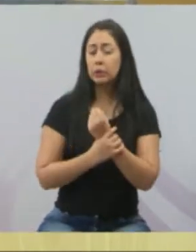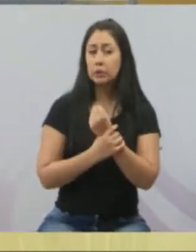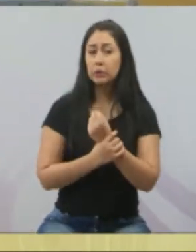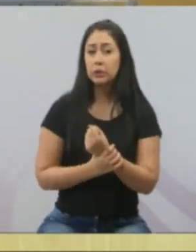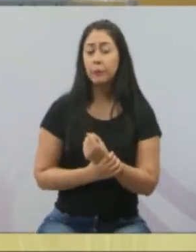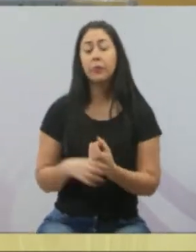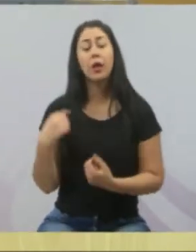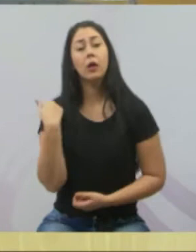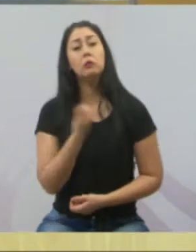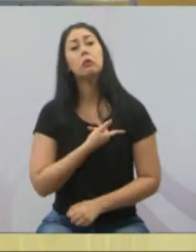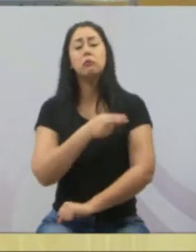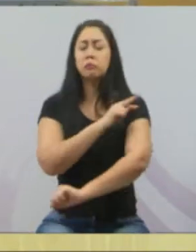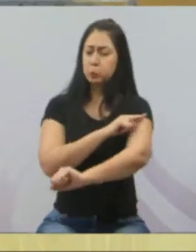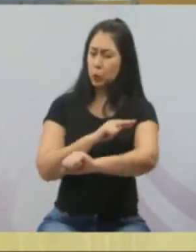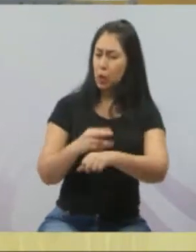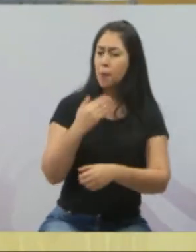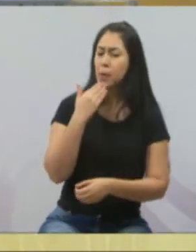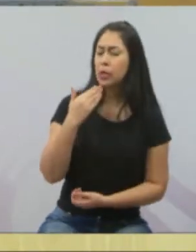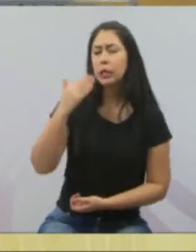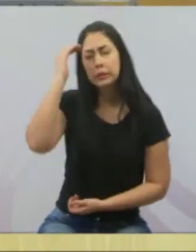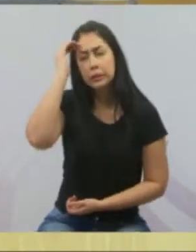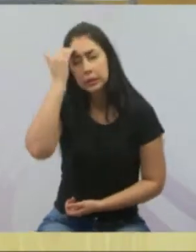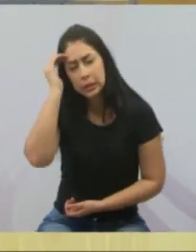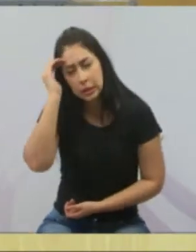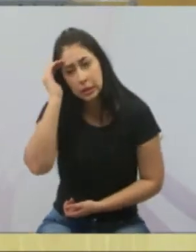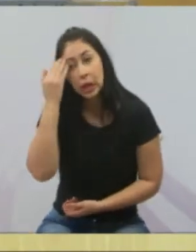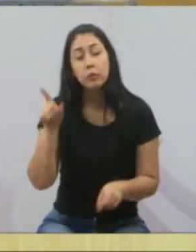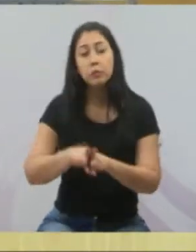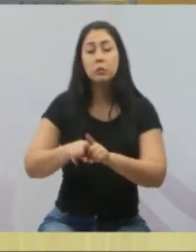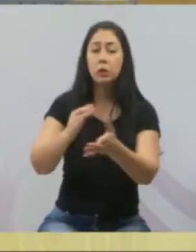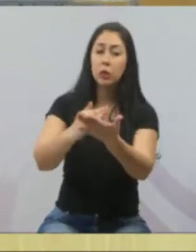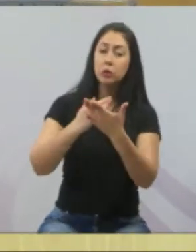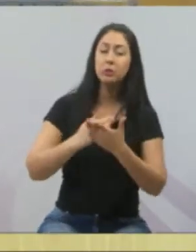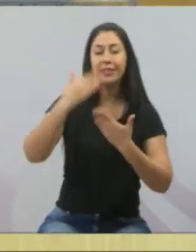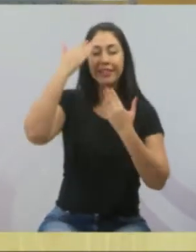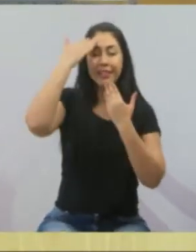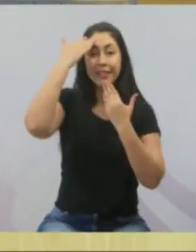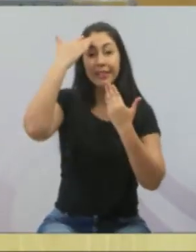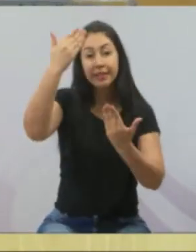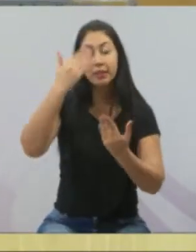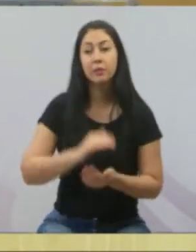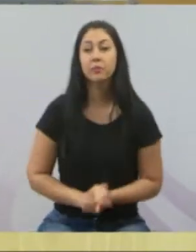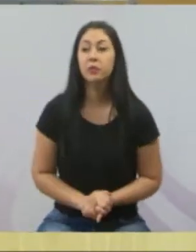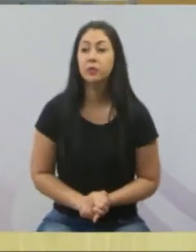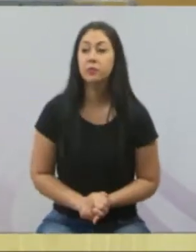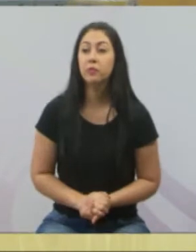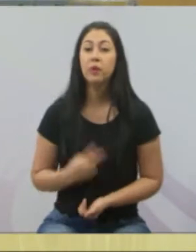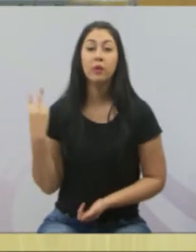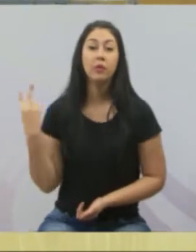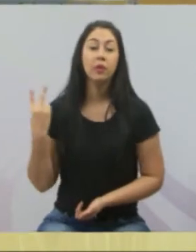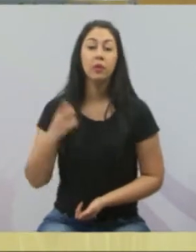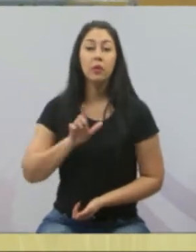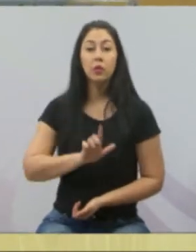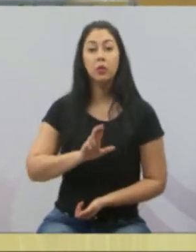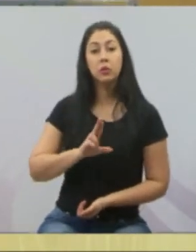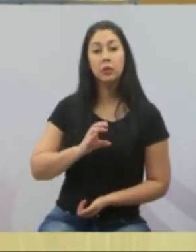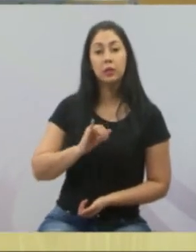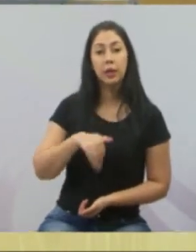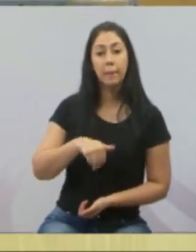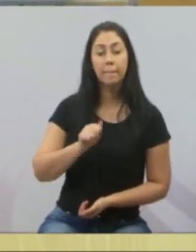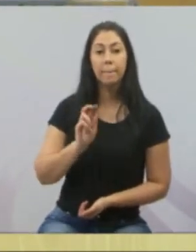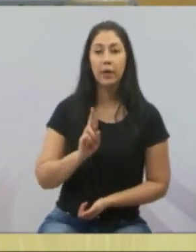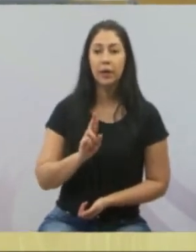excelentíssimo senhor João Dória, solicitando que conceda ajuda de custo para todos os professores da rede estadual de ensino que atuam na cidade de Jacareí. Ressaltamos